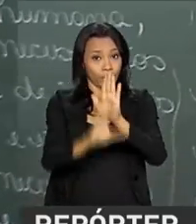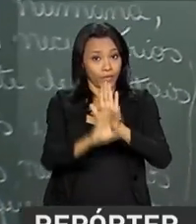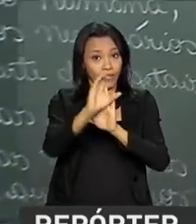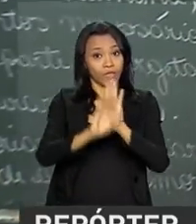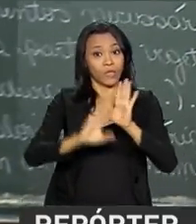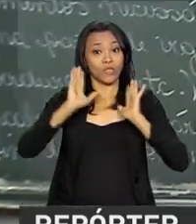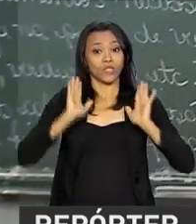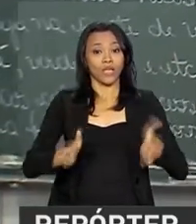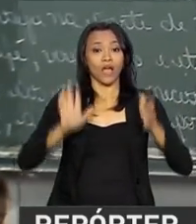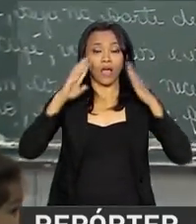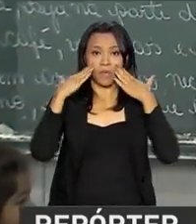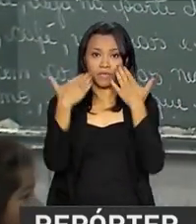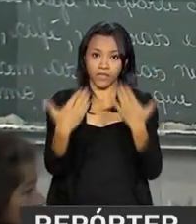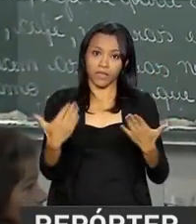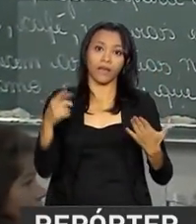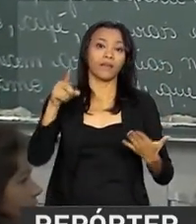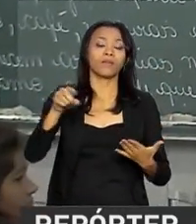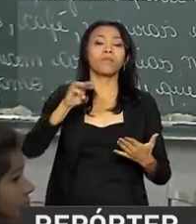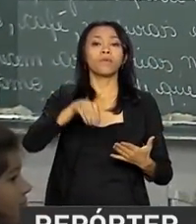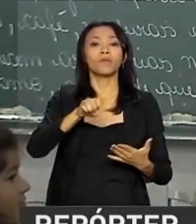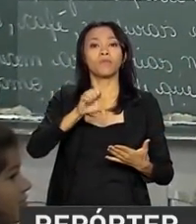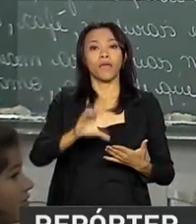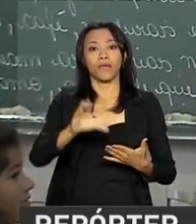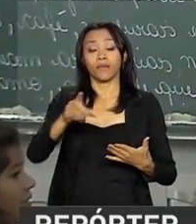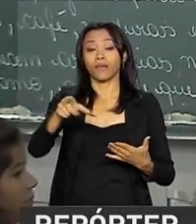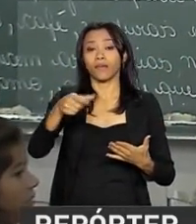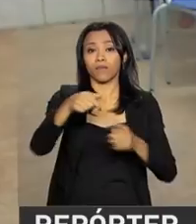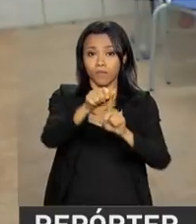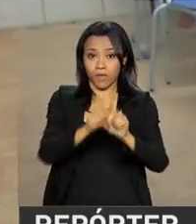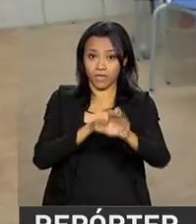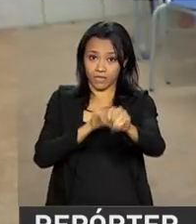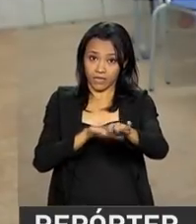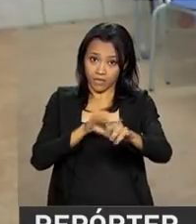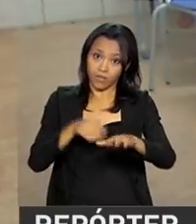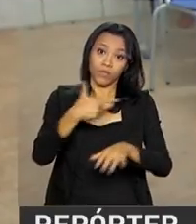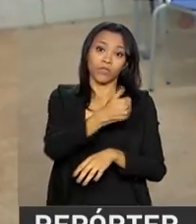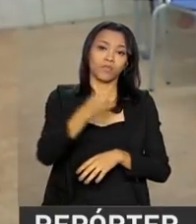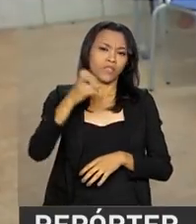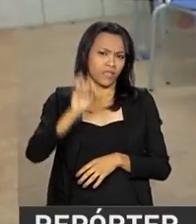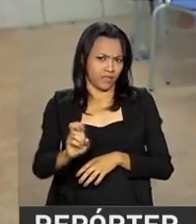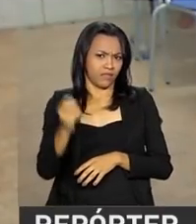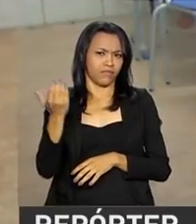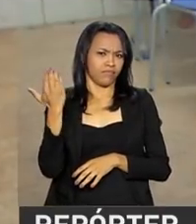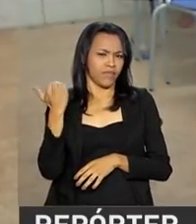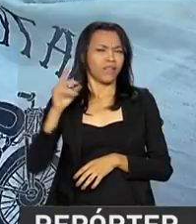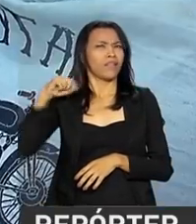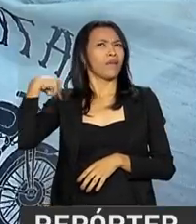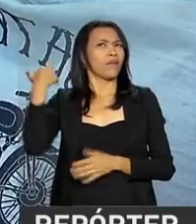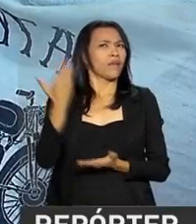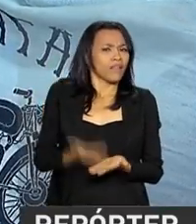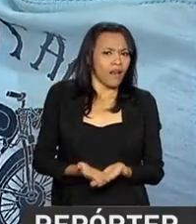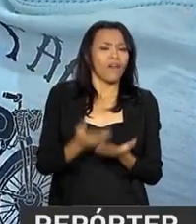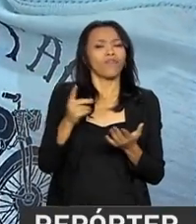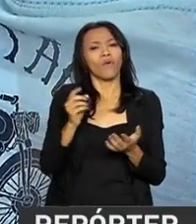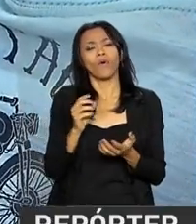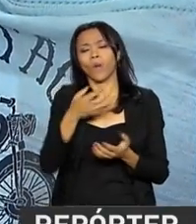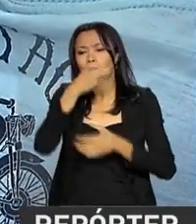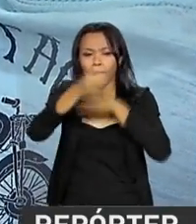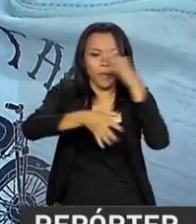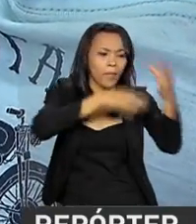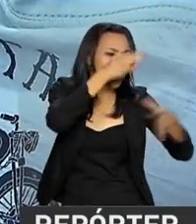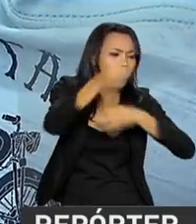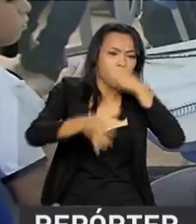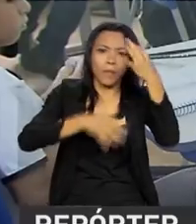apresentada pelo ministério da educação em setembro de 2001 15 desde então foram feitas várias consultas públicas para elaboração da